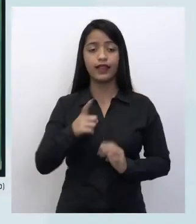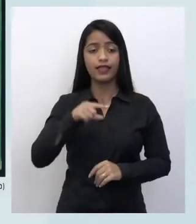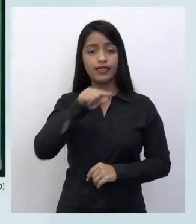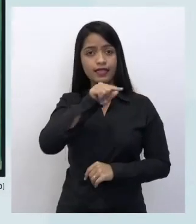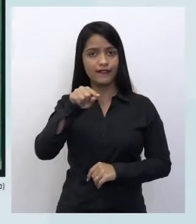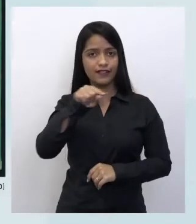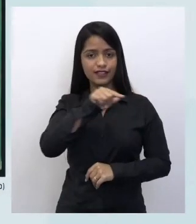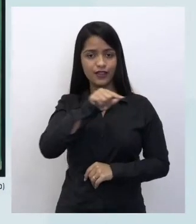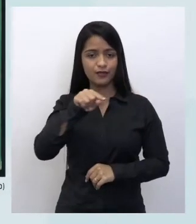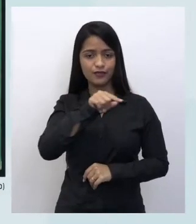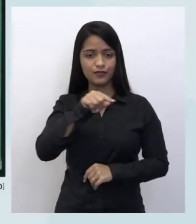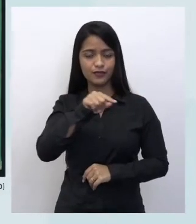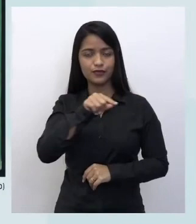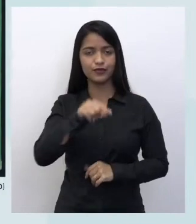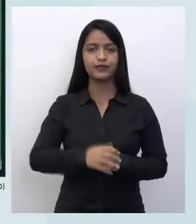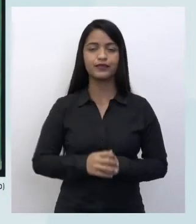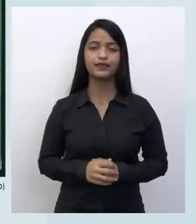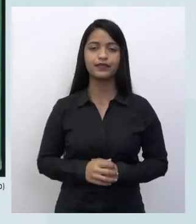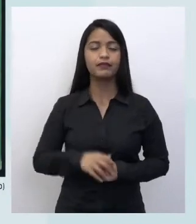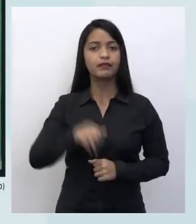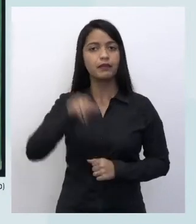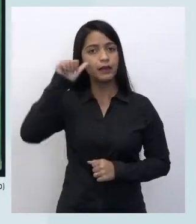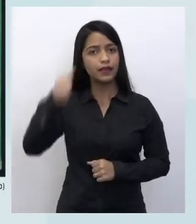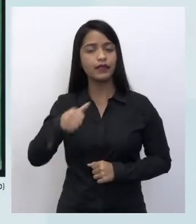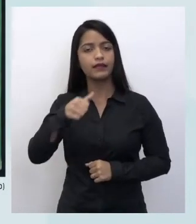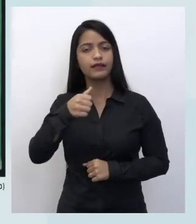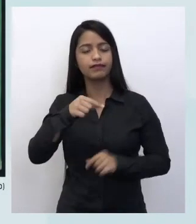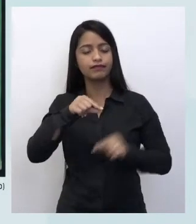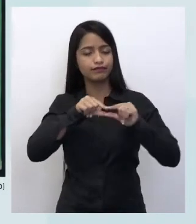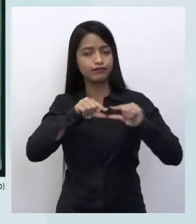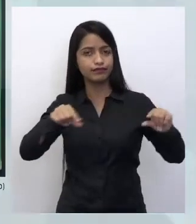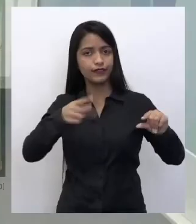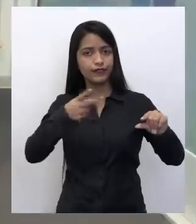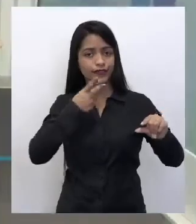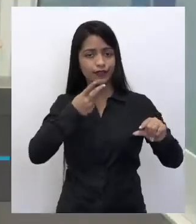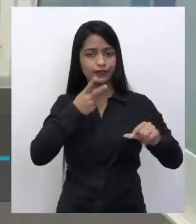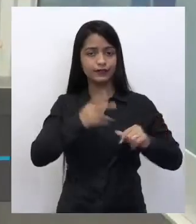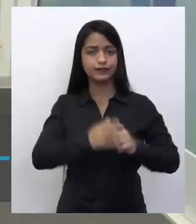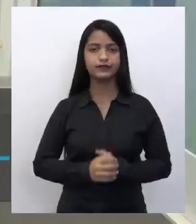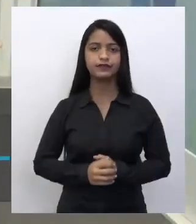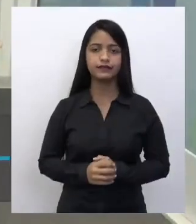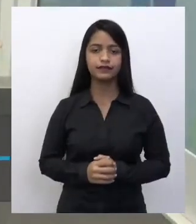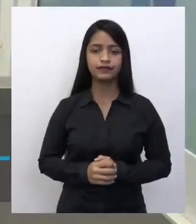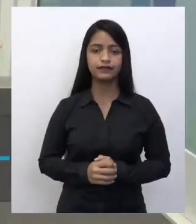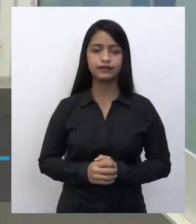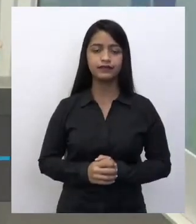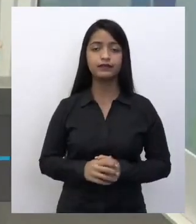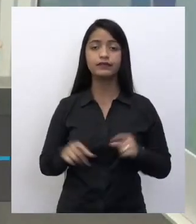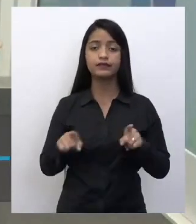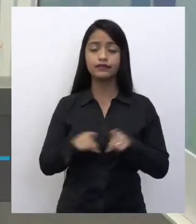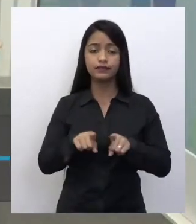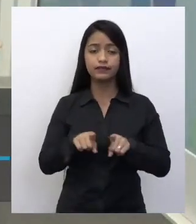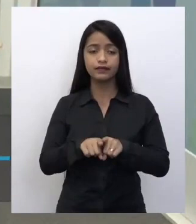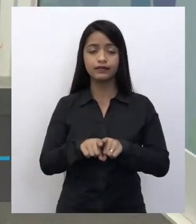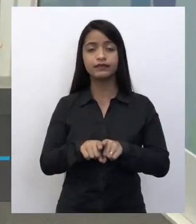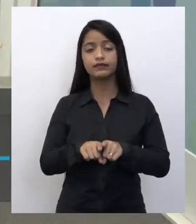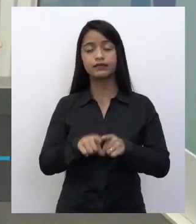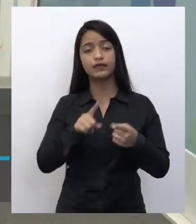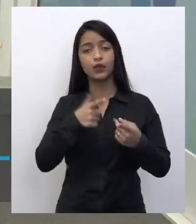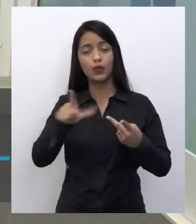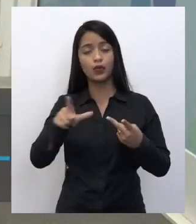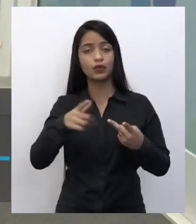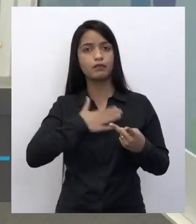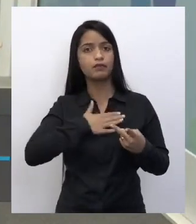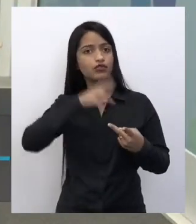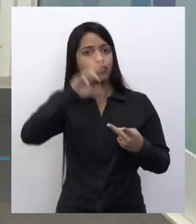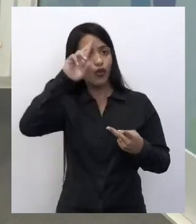disse Pedrinho. Aí mas o segundo, conta, de refletir não. Mas conta ao sinal de pontuação, Dani, vários falaram colocaram que era... travessão, isso, né? Isso, travessão, meu senhor, gente. Disse